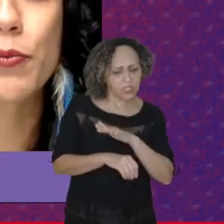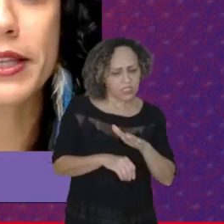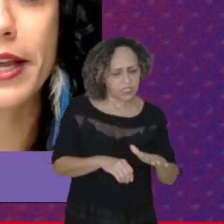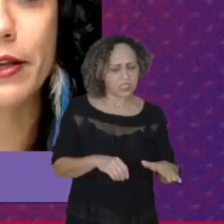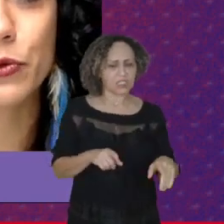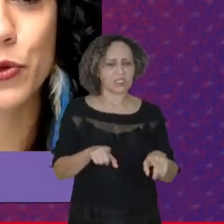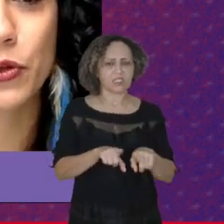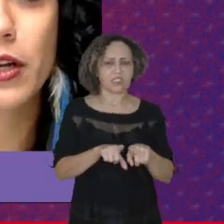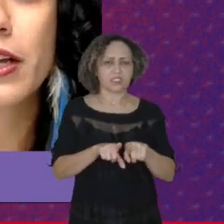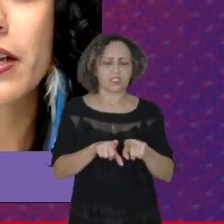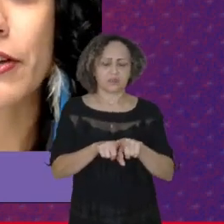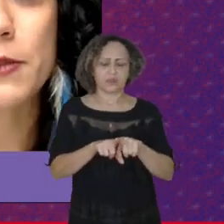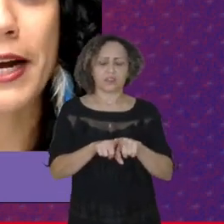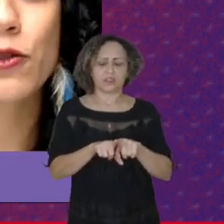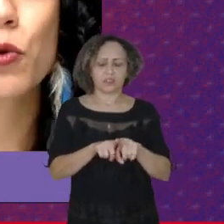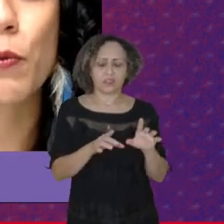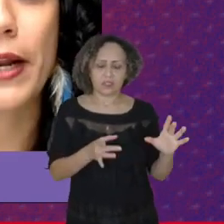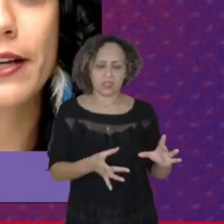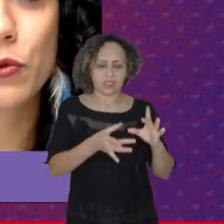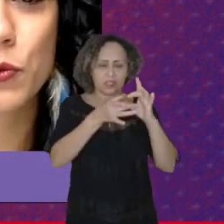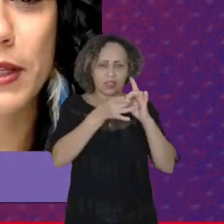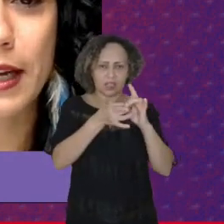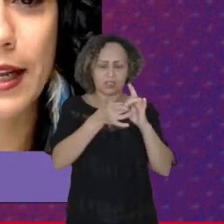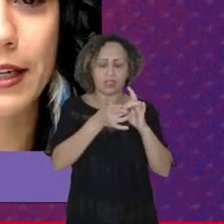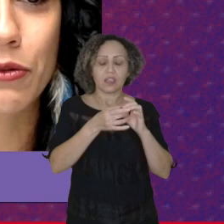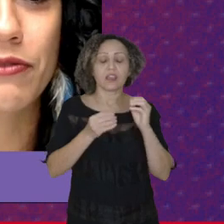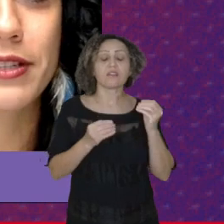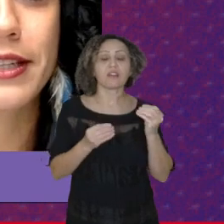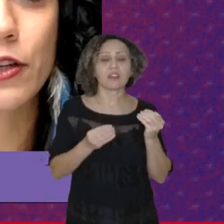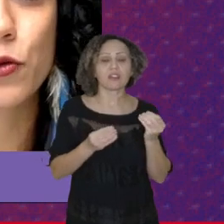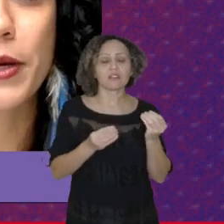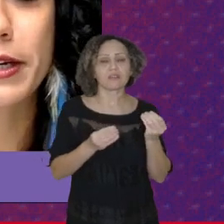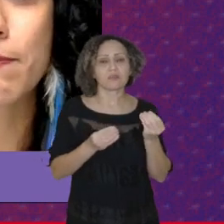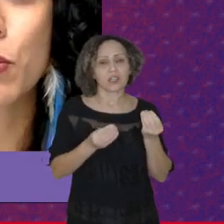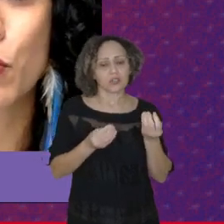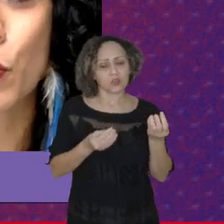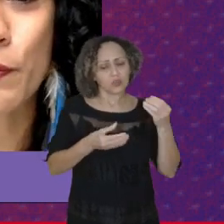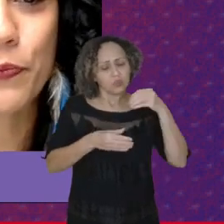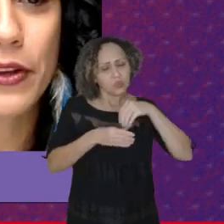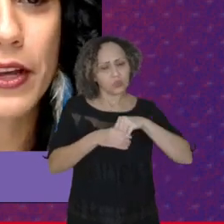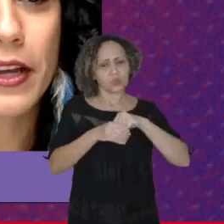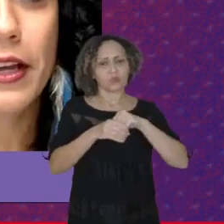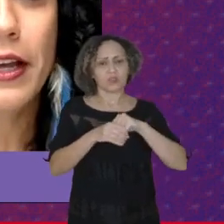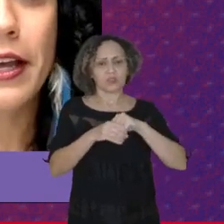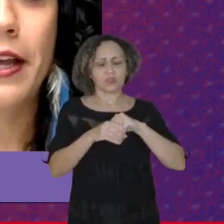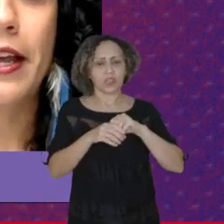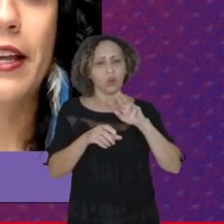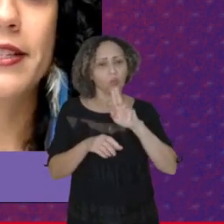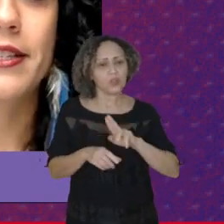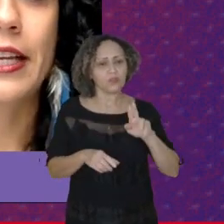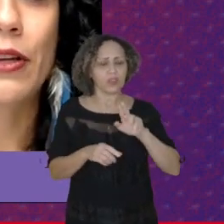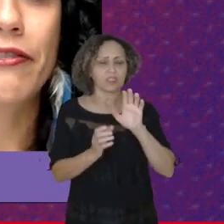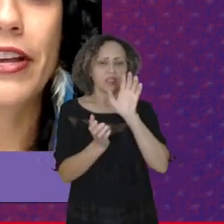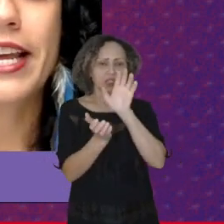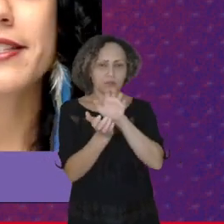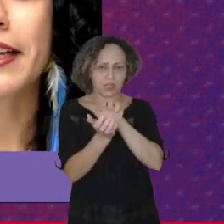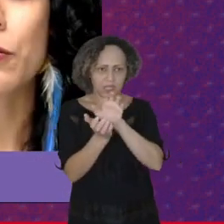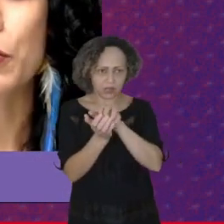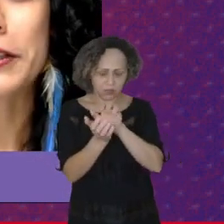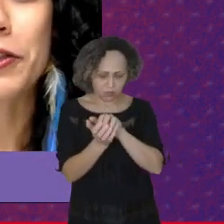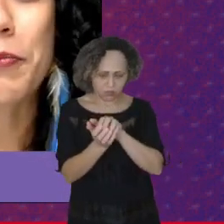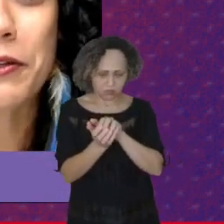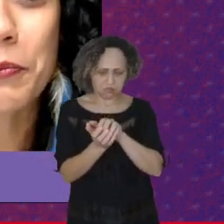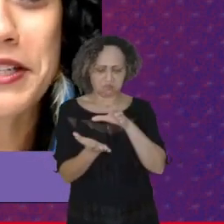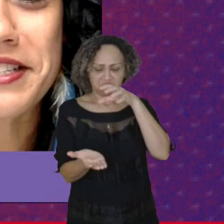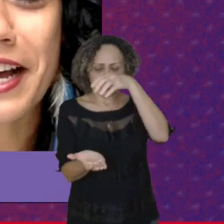Saúde Amaury de Medeiros, faz parte do Complexo Hospitalar da Universidade de Pernambuco. Esse centro é